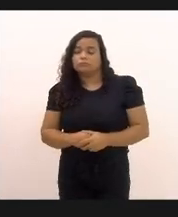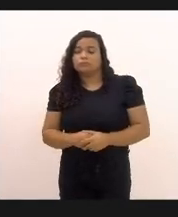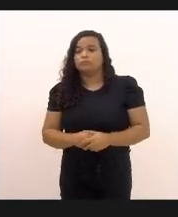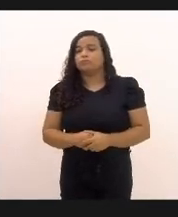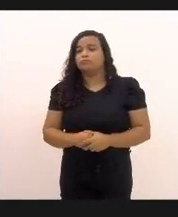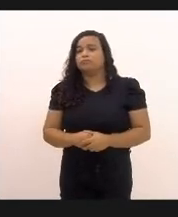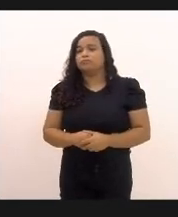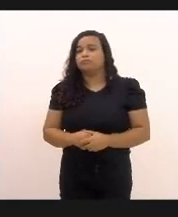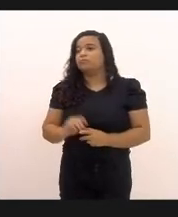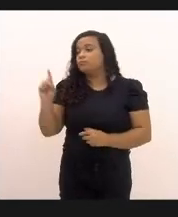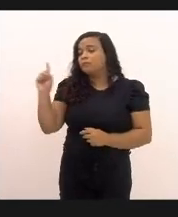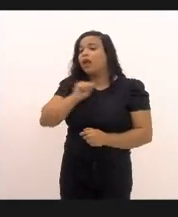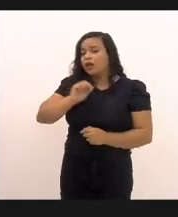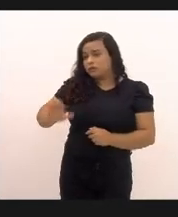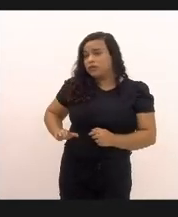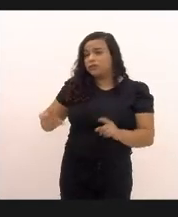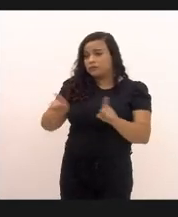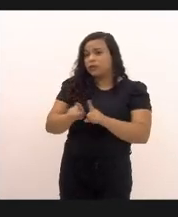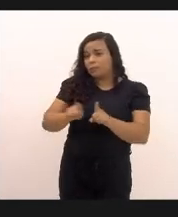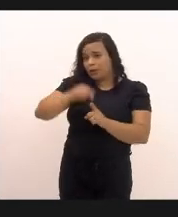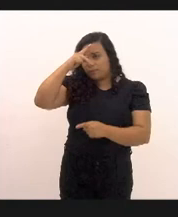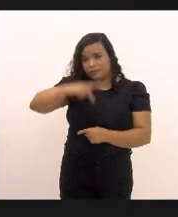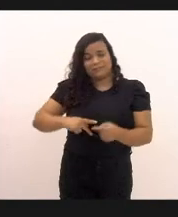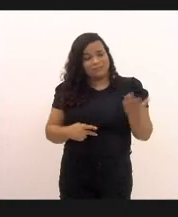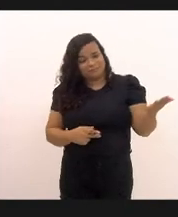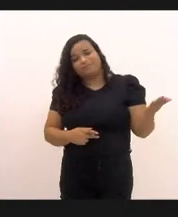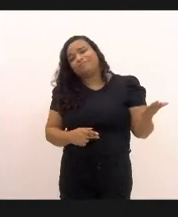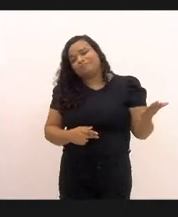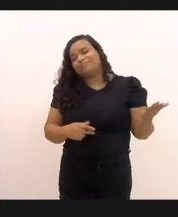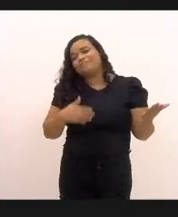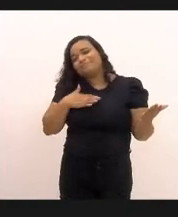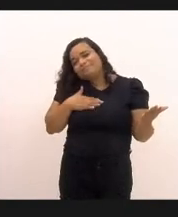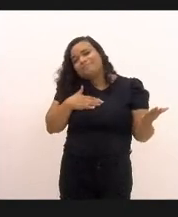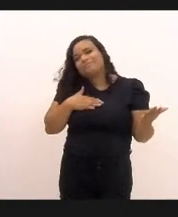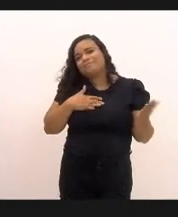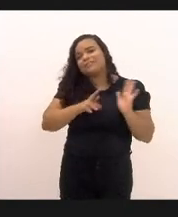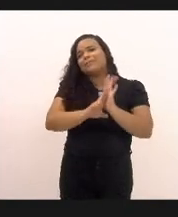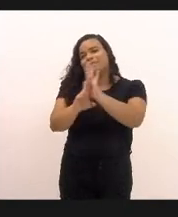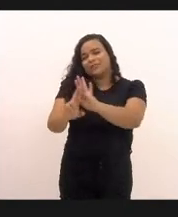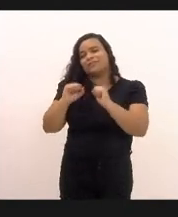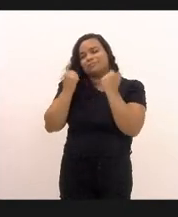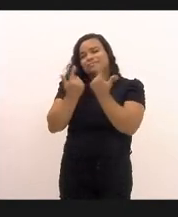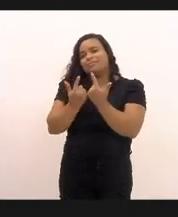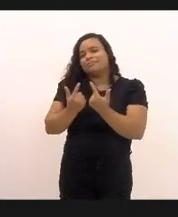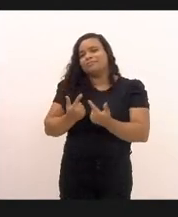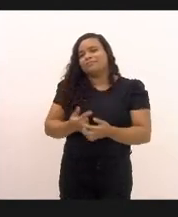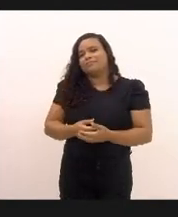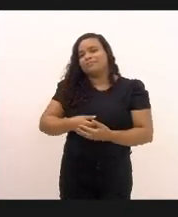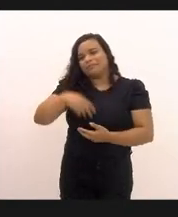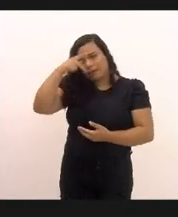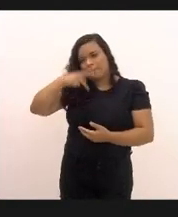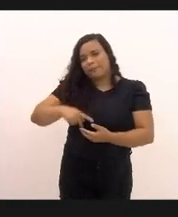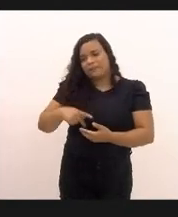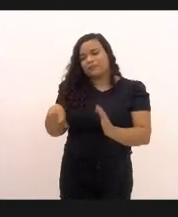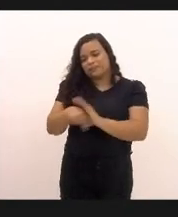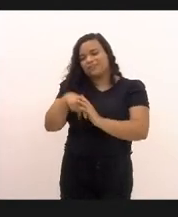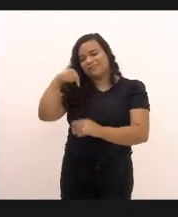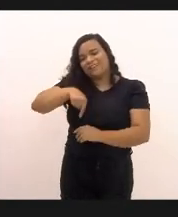O próprio André Ceciliano, nosso querido presidente, representante da nossa casa, como presidente da casa,